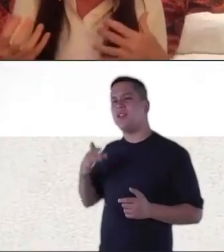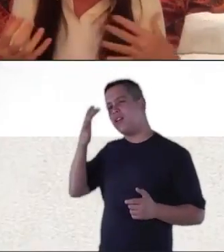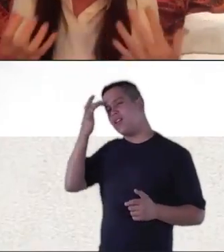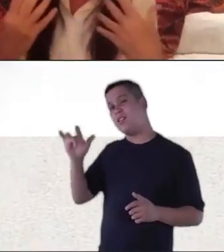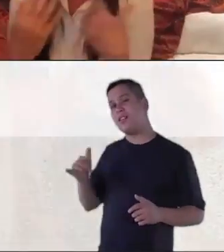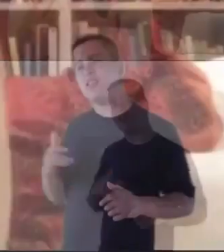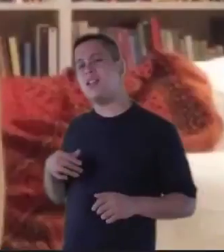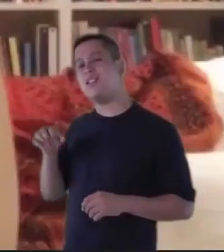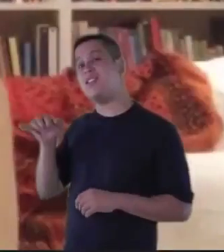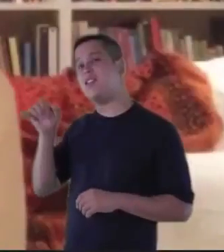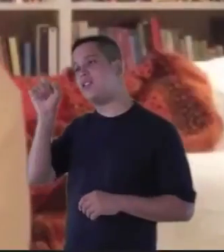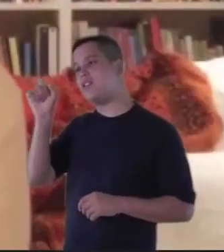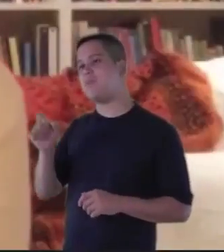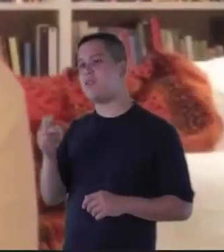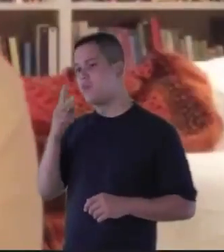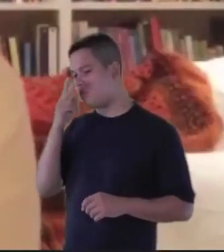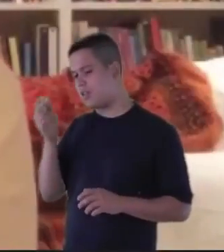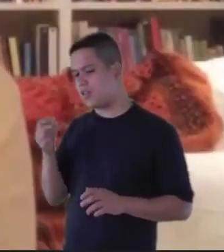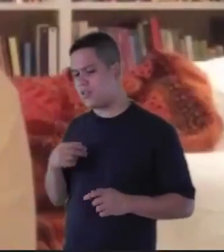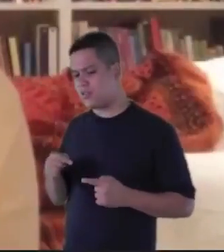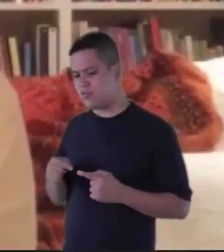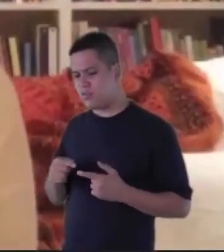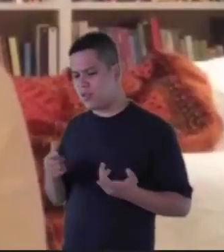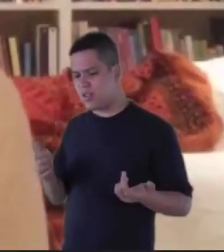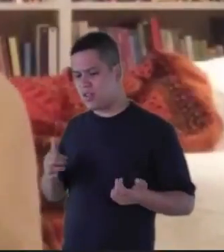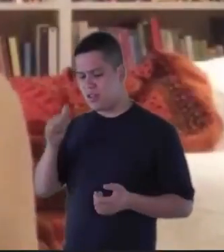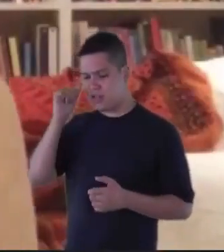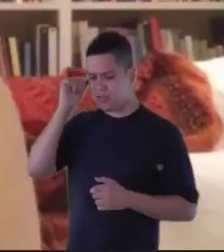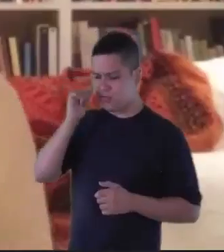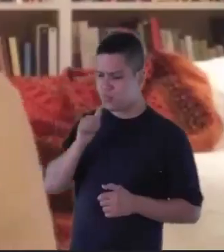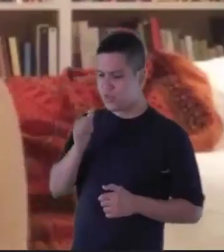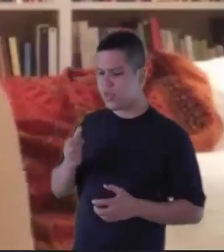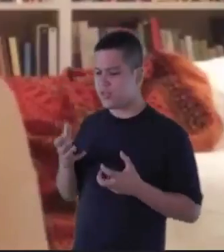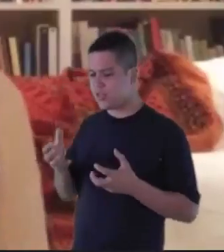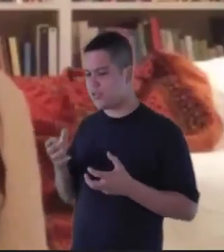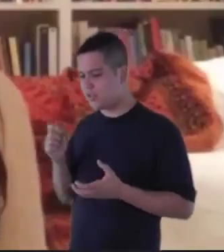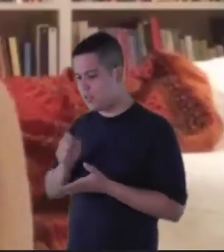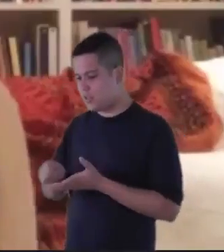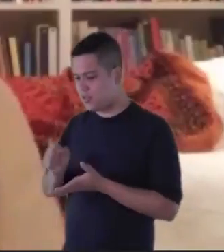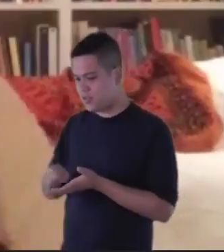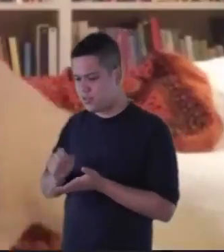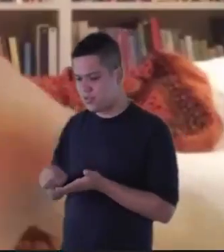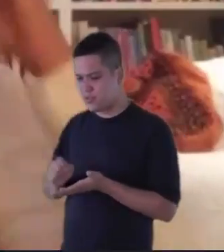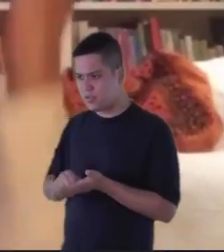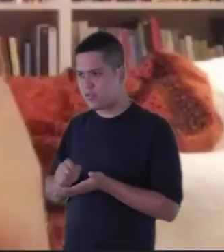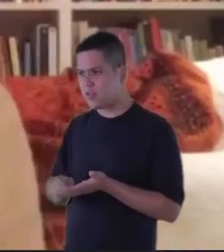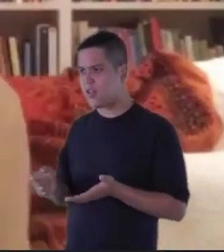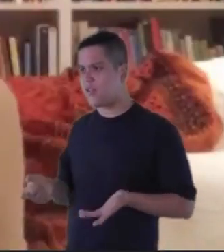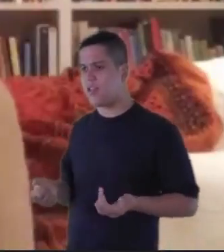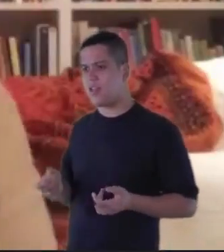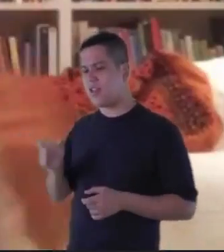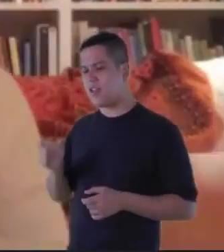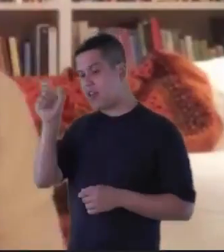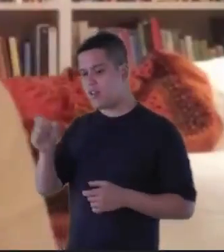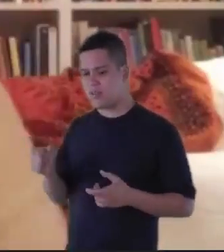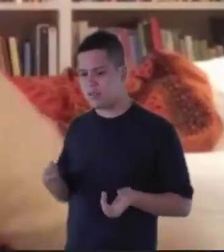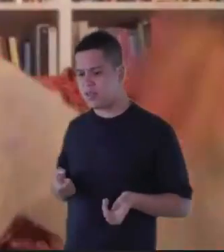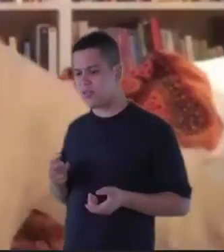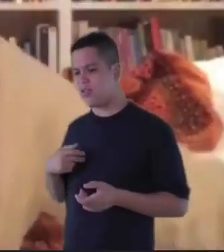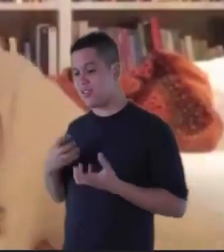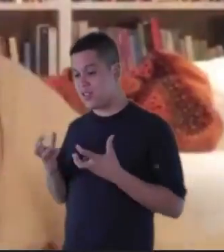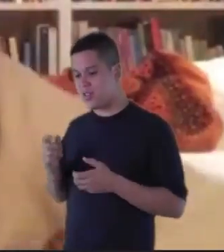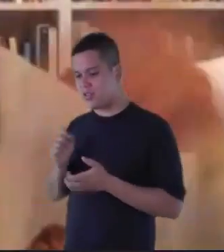Por isso que se a mulher quer escrever, é diferente. Todo mundo, pô, posso estar no banho, posso estar dormindo, que as pessoas me